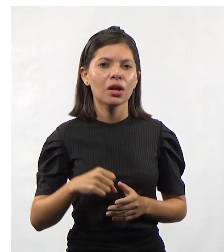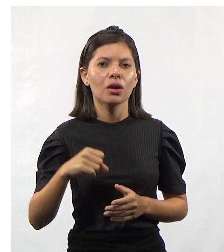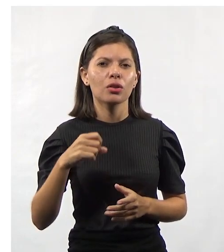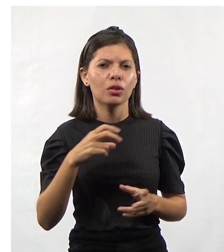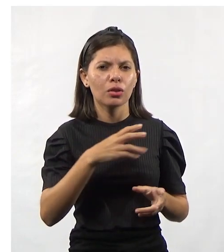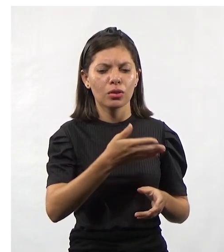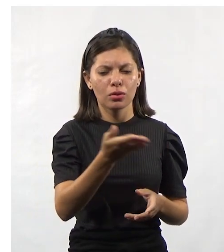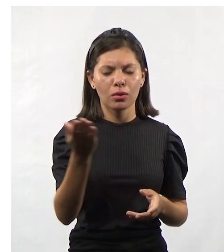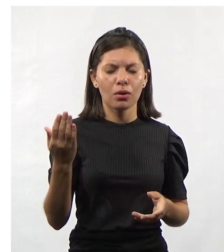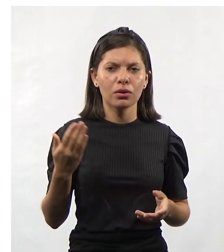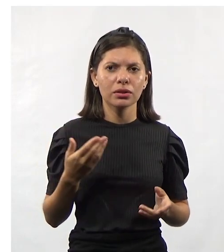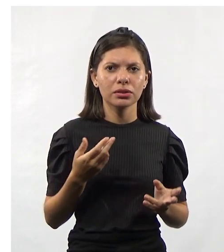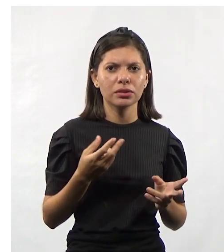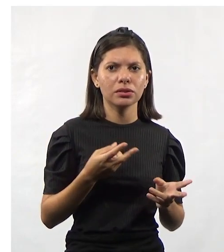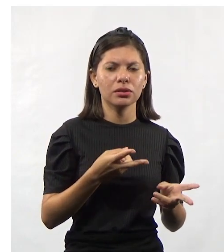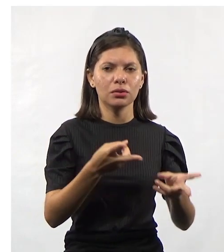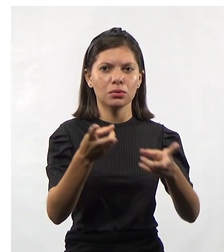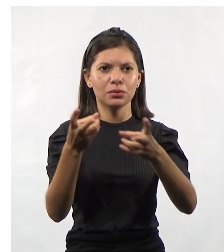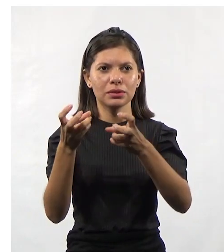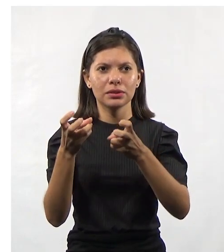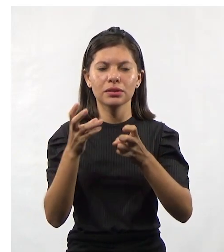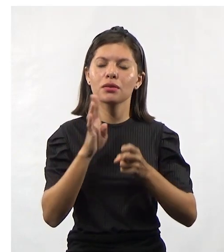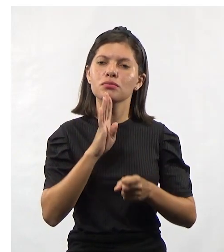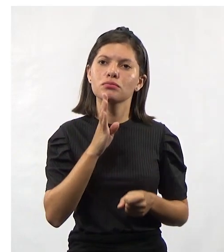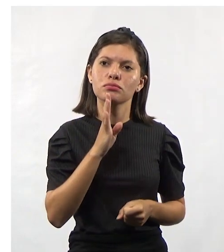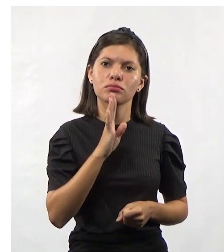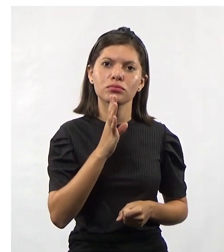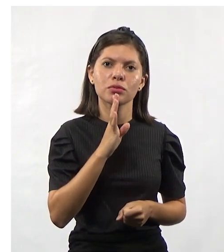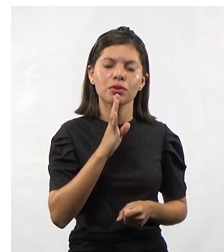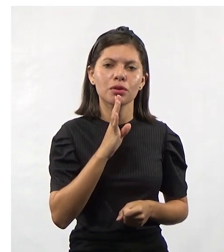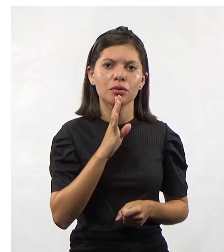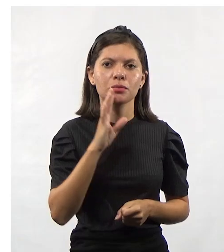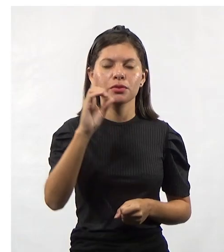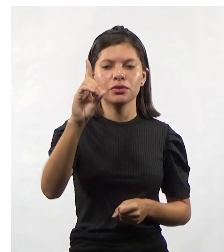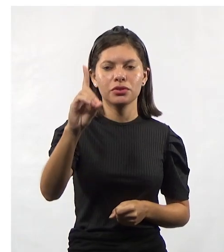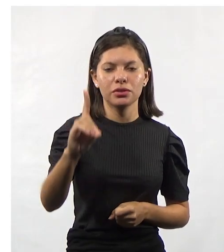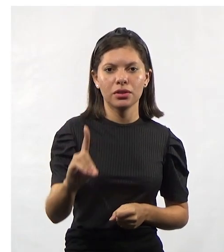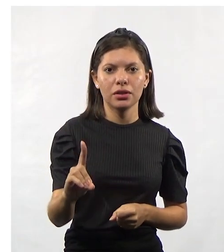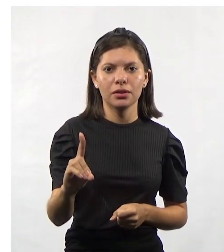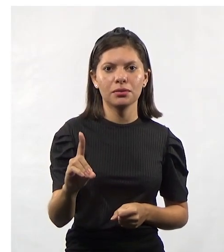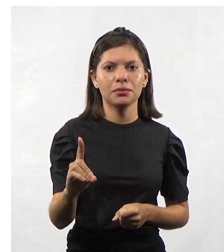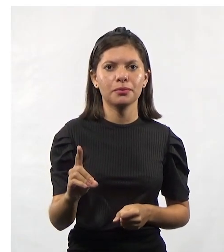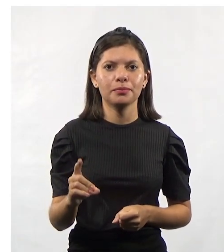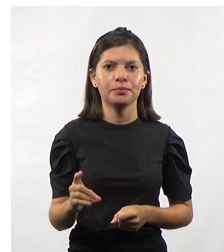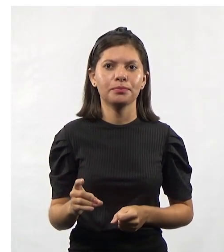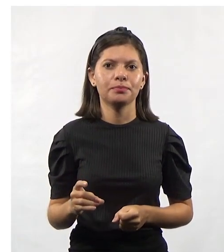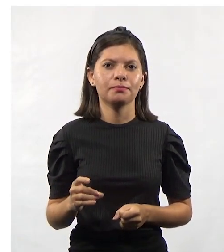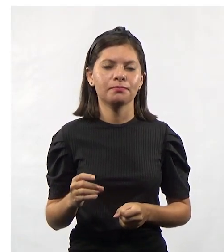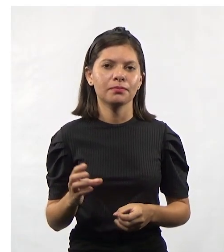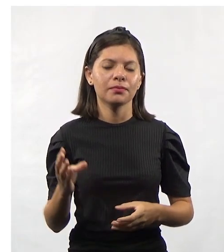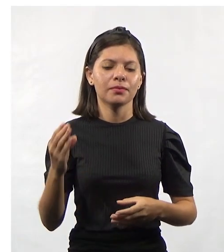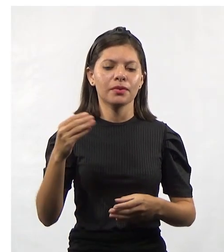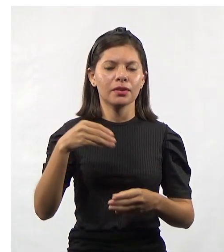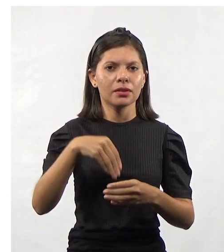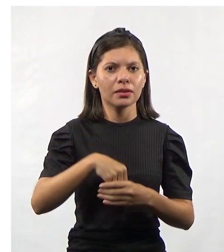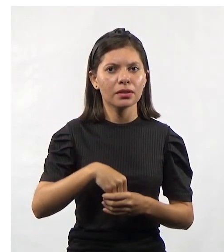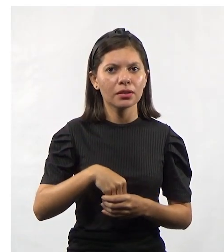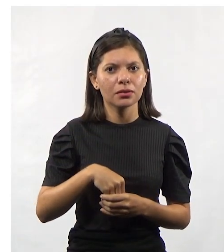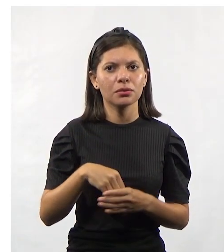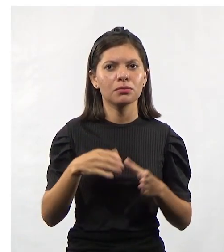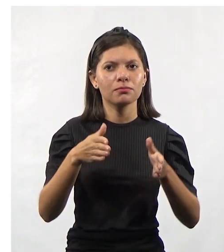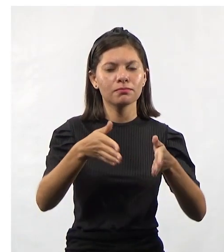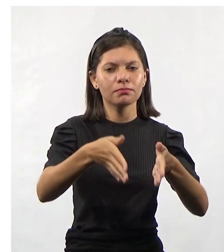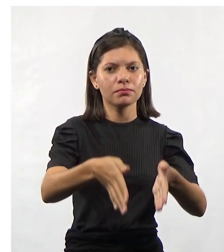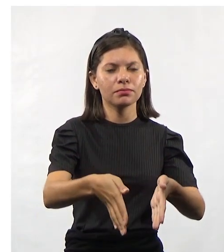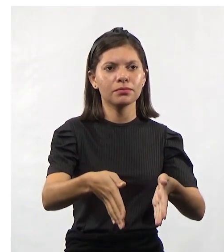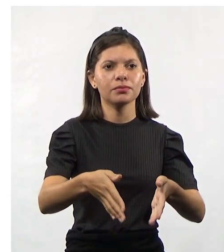acho bem emblemática. Quanto mais nós conhecemos sobre os direitos, quanto mais